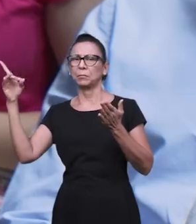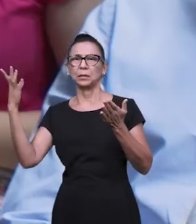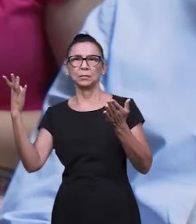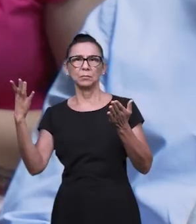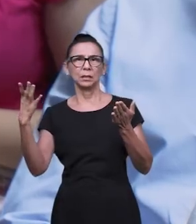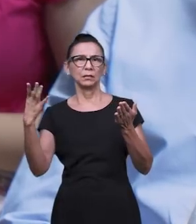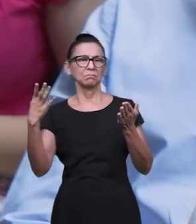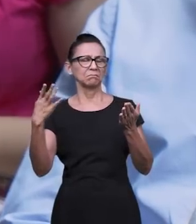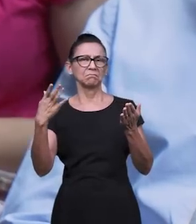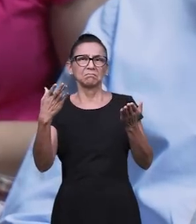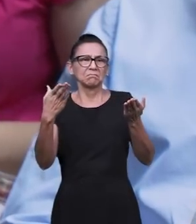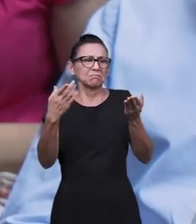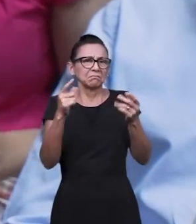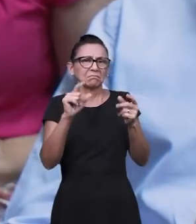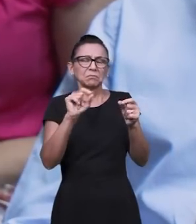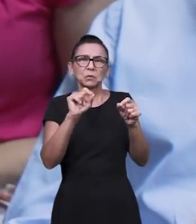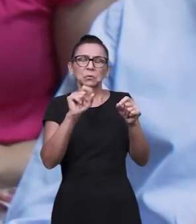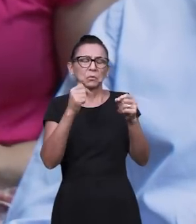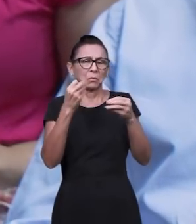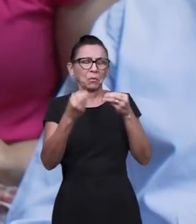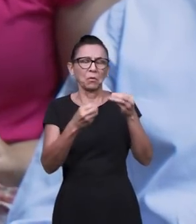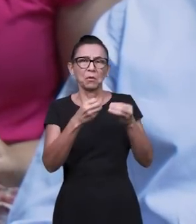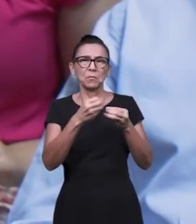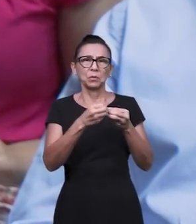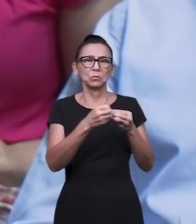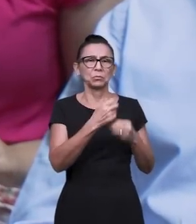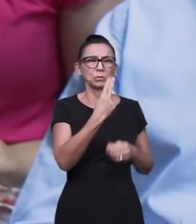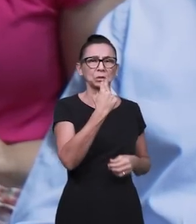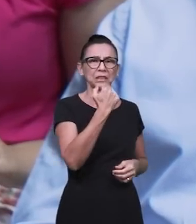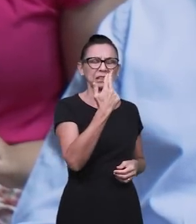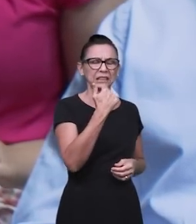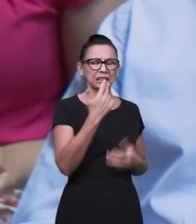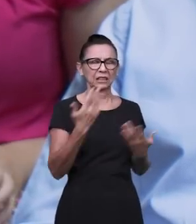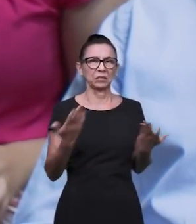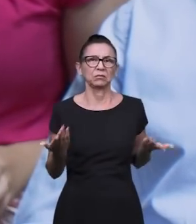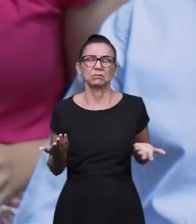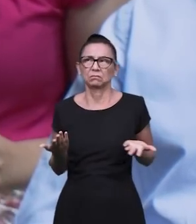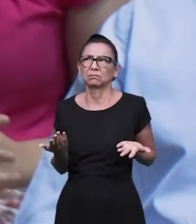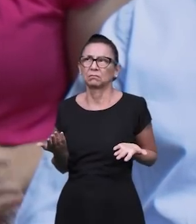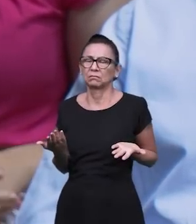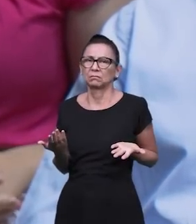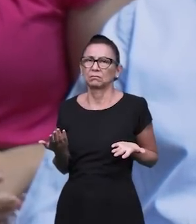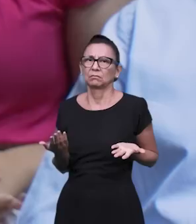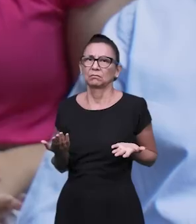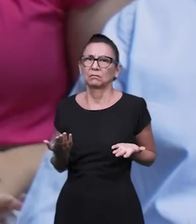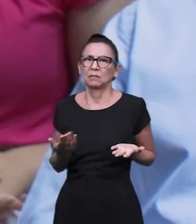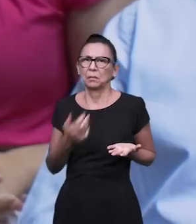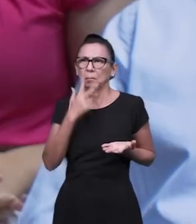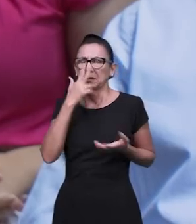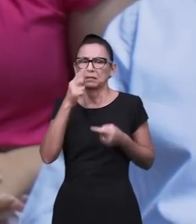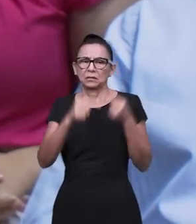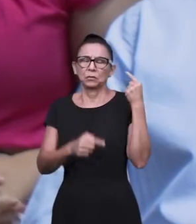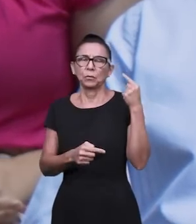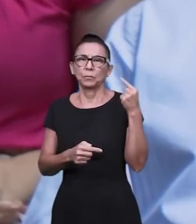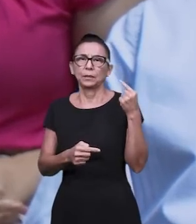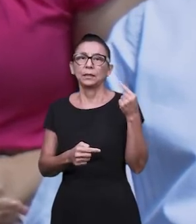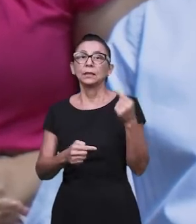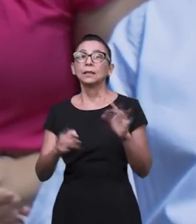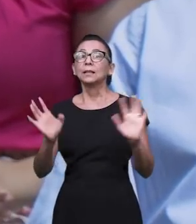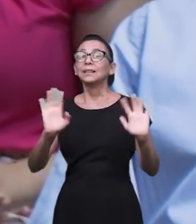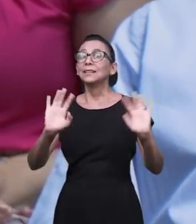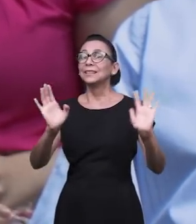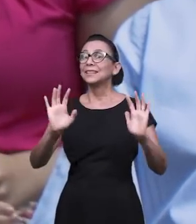sagrada com a nutrição? Desde lá do início da palavra, o Senhor já aconselhando o povo